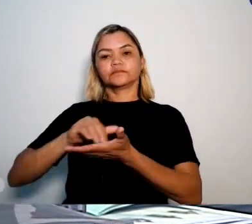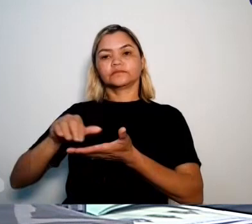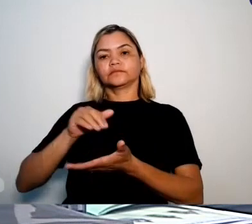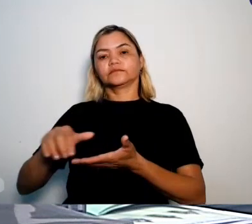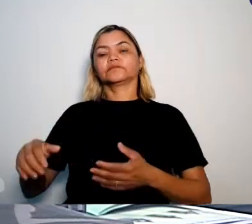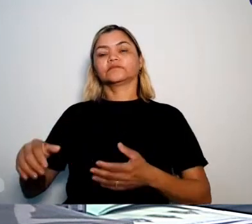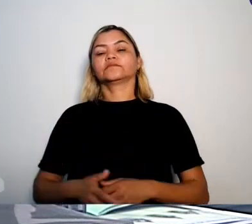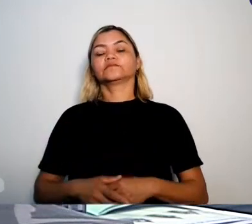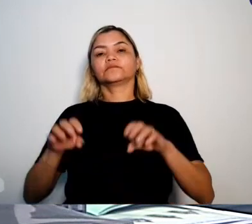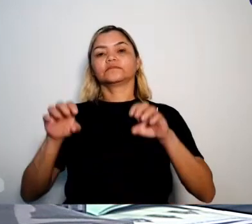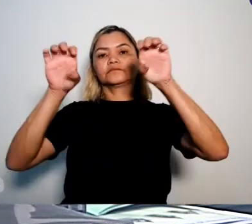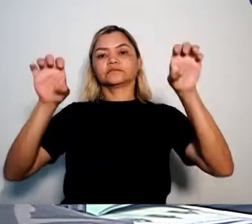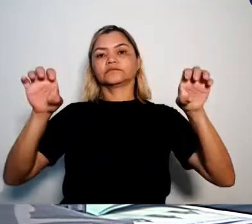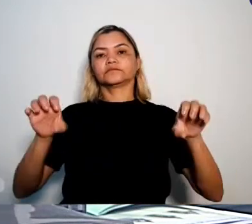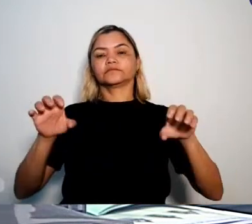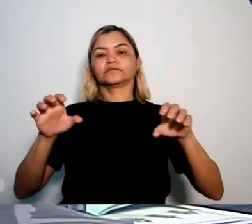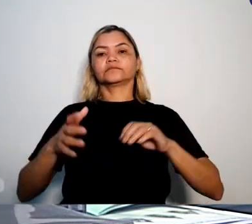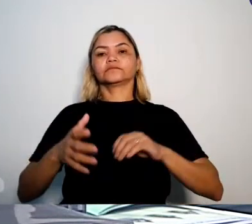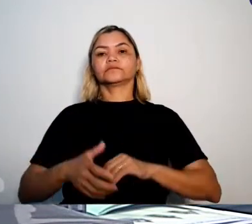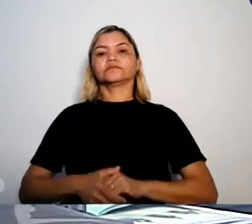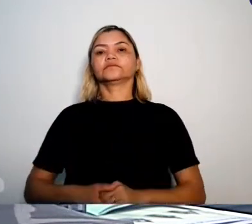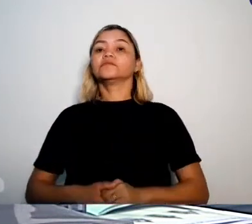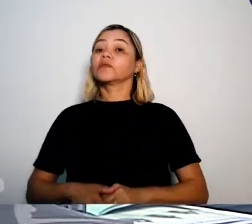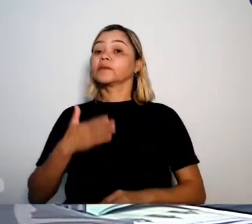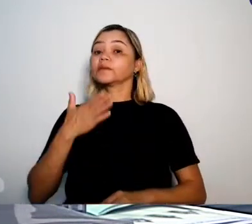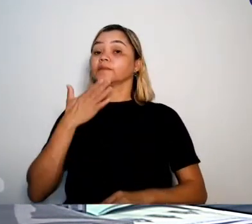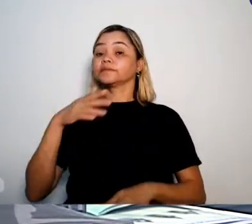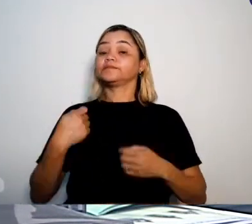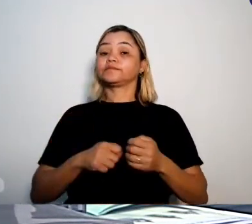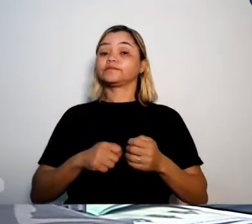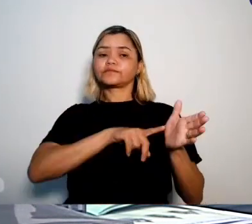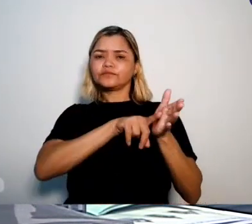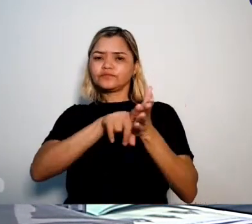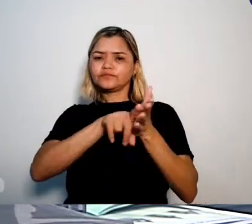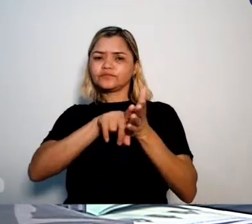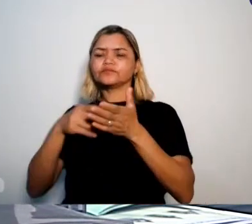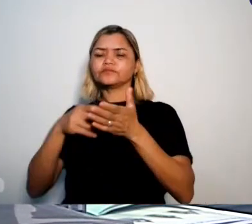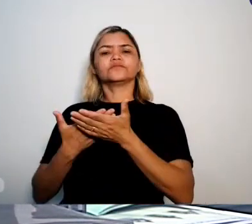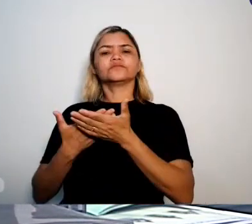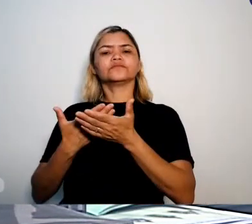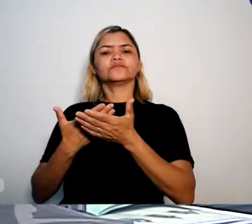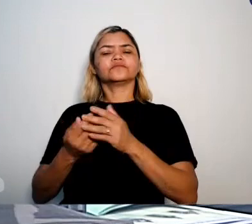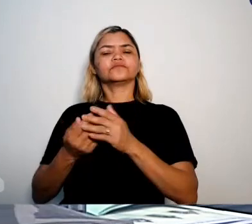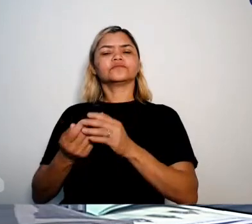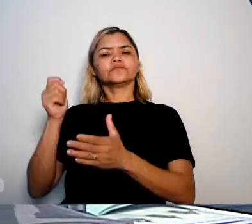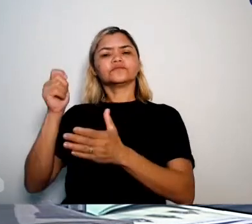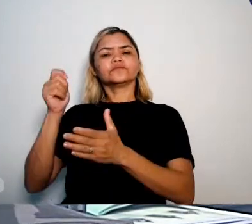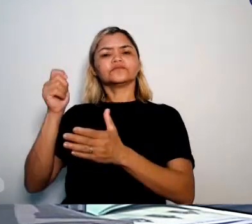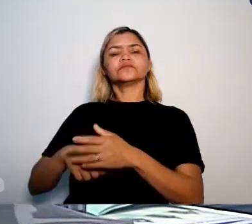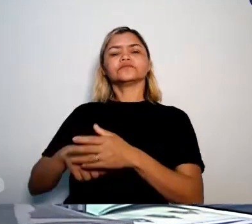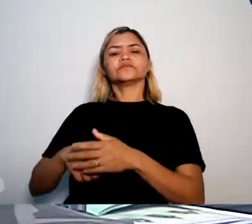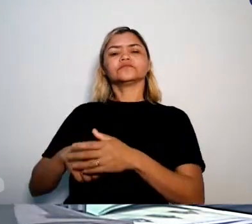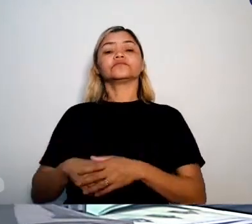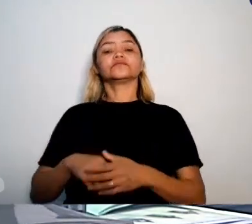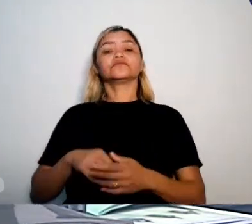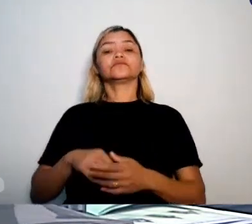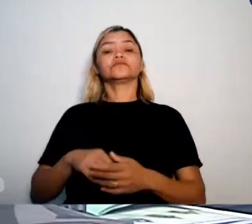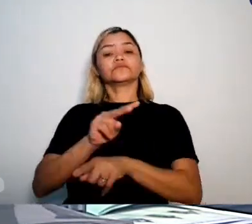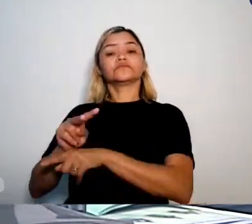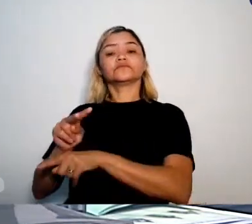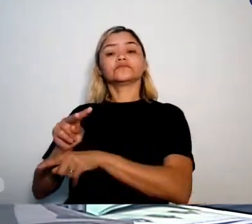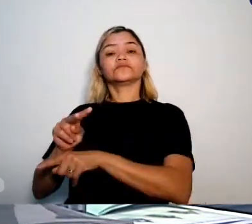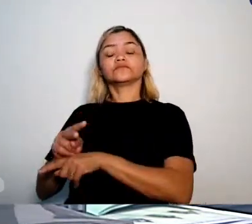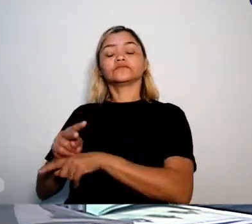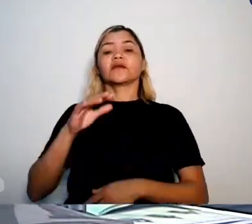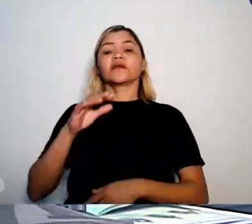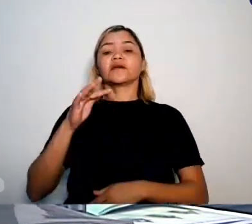infraestrutura, solicitando estudos para contratar mais fiscais de obra no município. Cristão